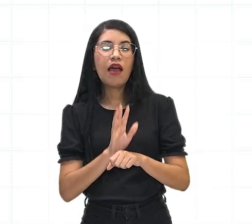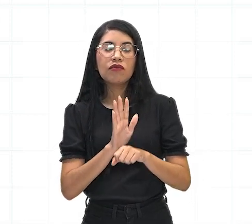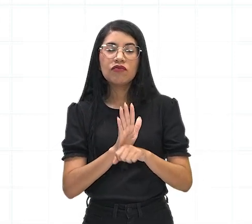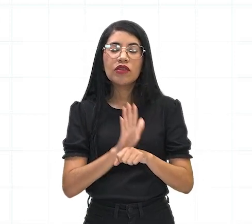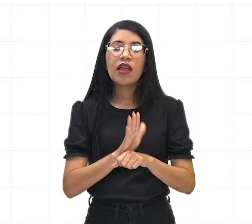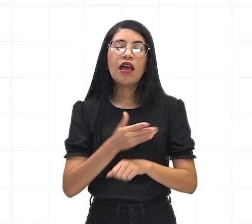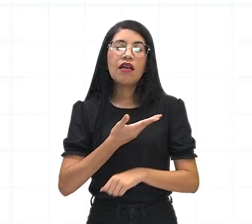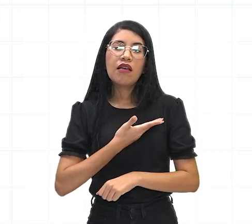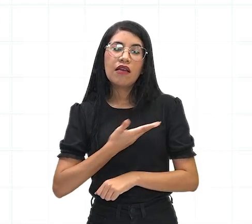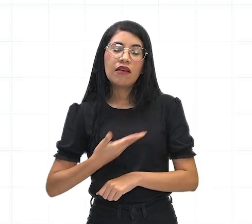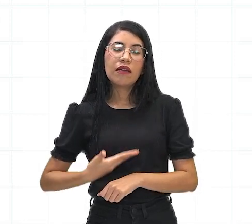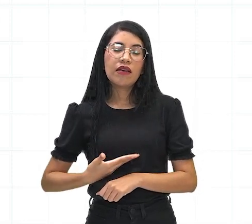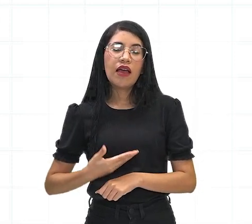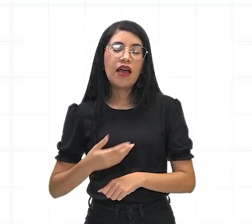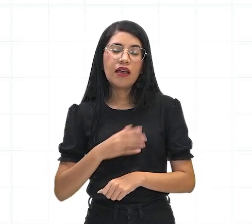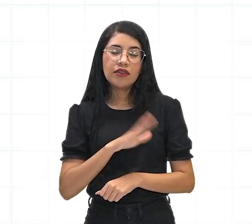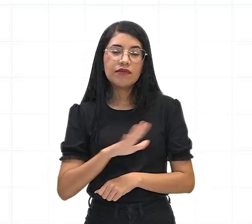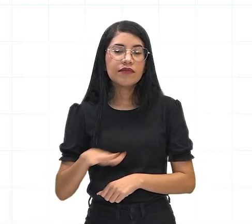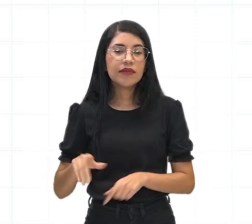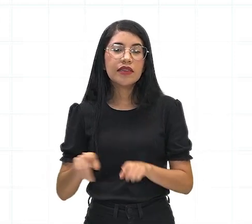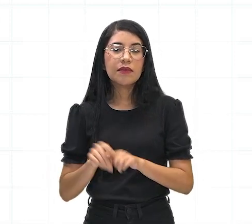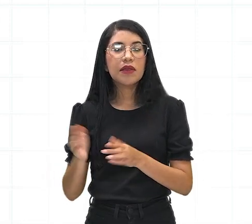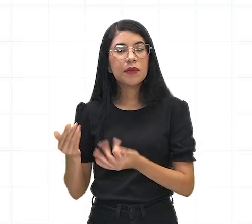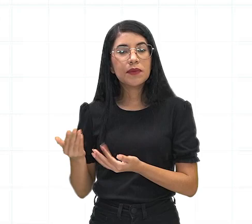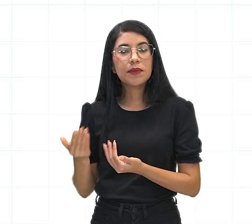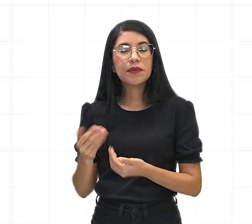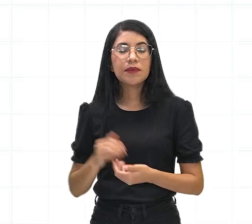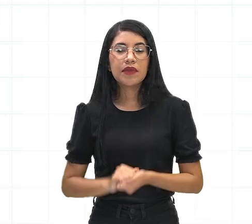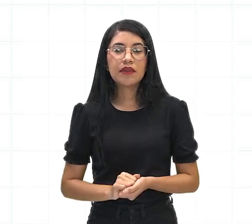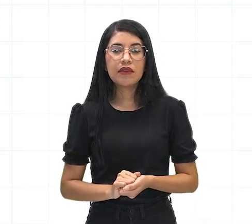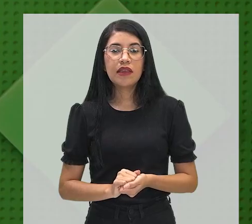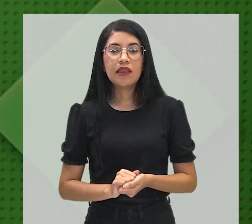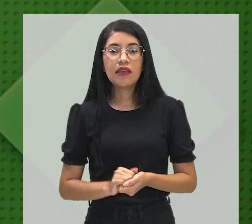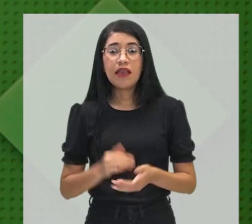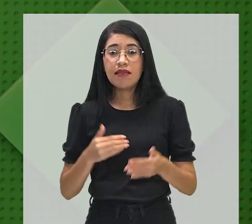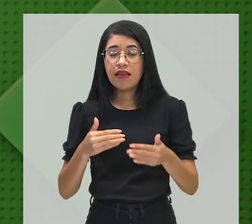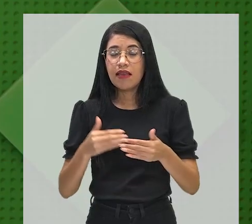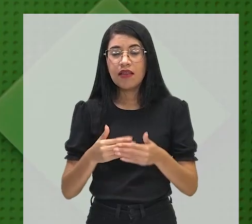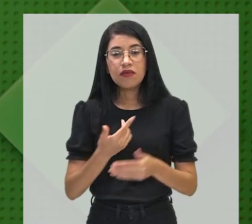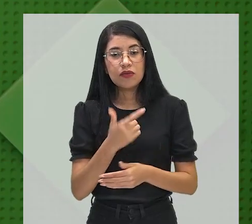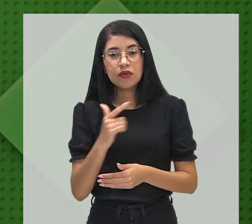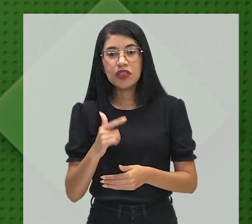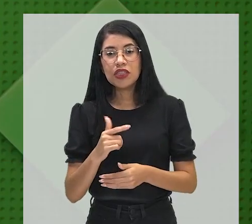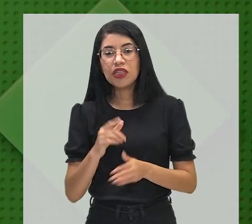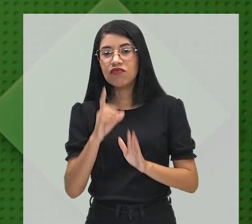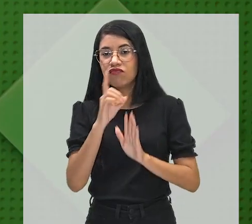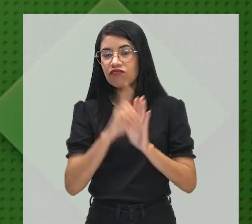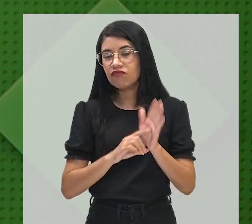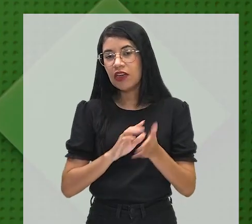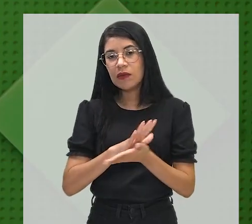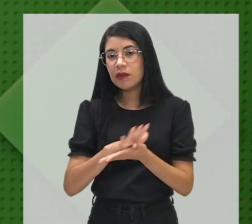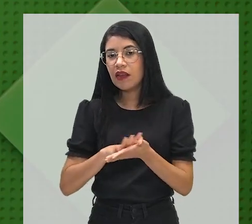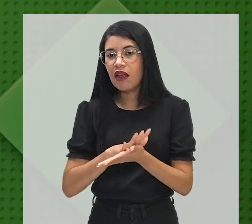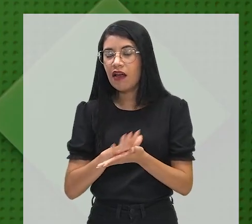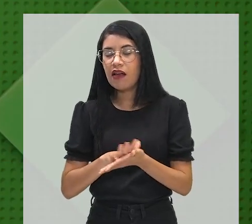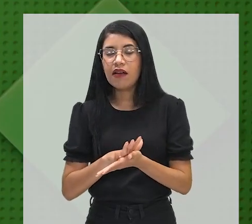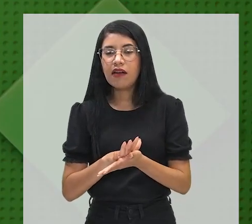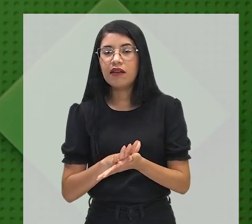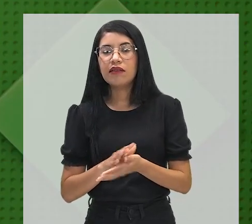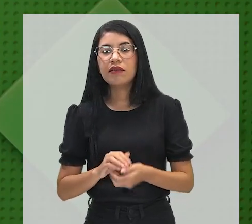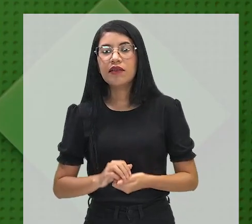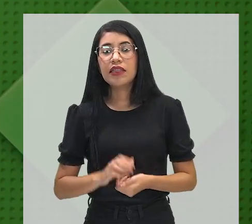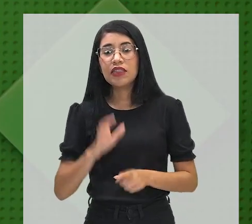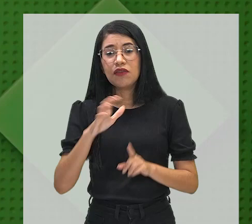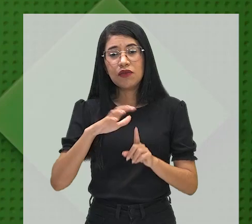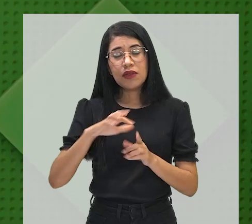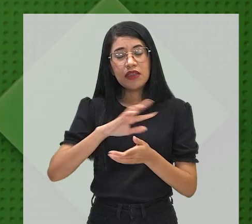crianças, né, que pudessem amparar os adolescentes, porque até então eles não tinham direitos, eles não tinham voz, né, diante de